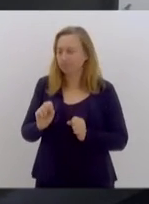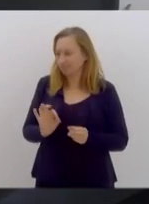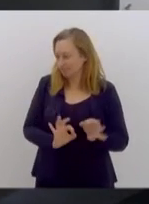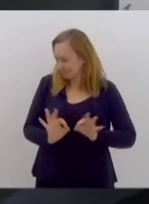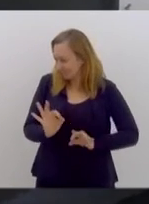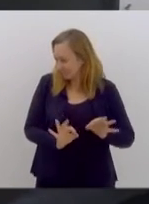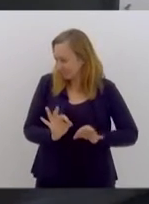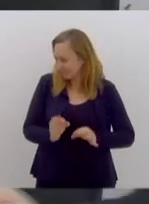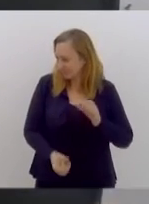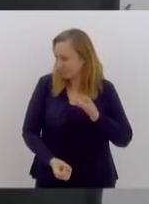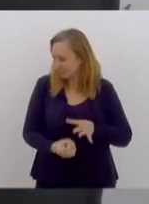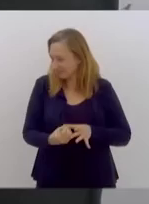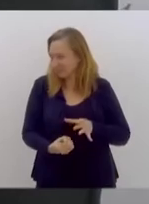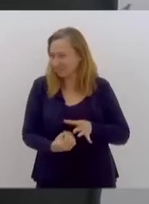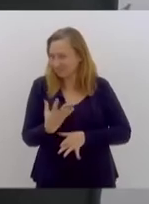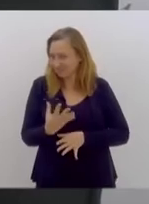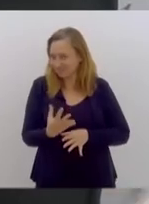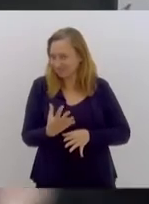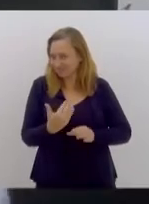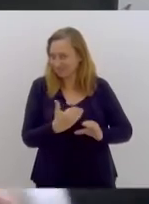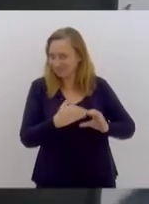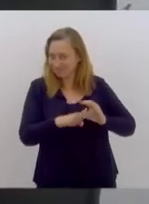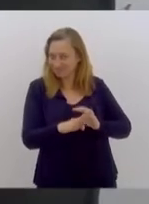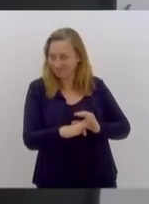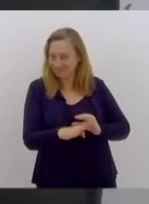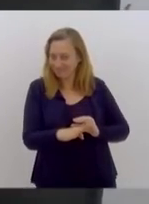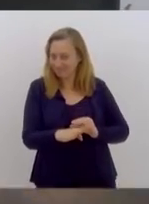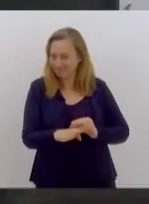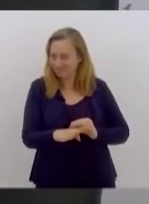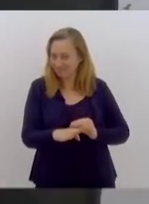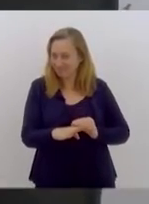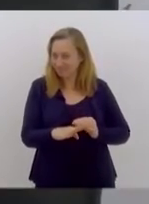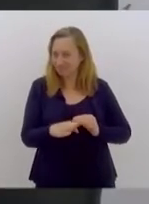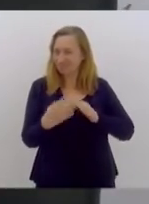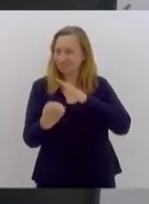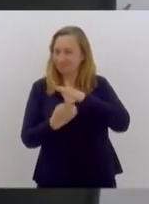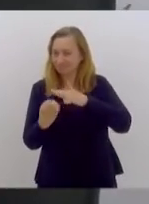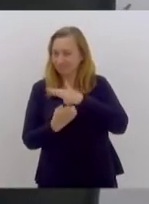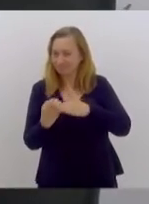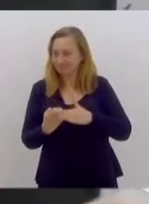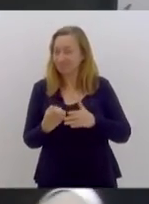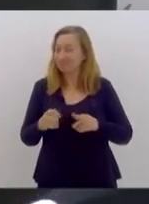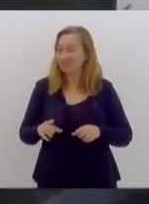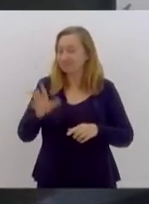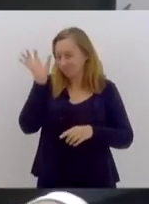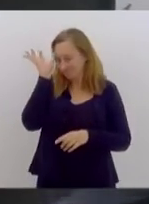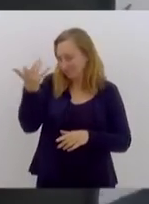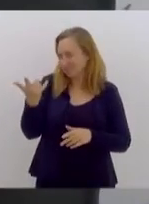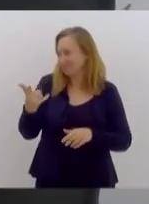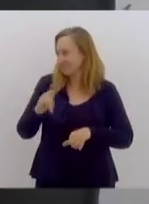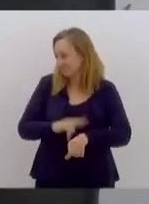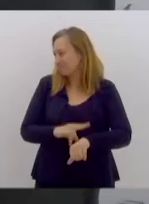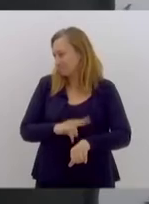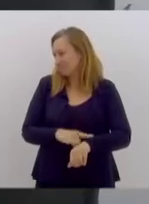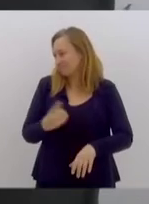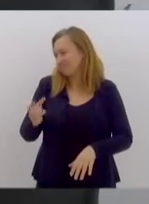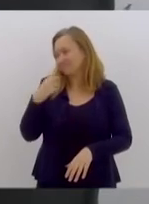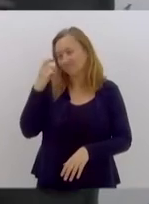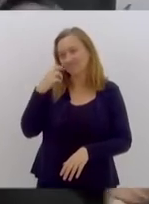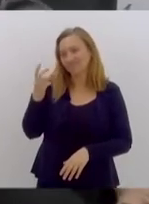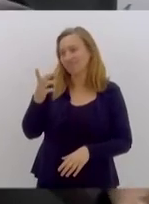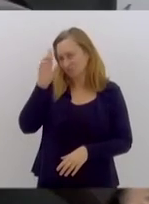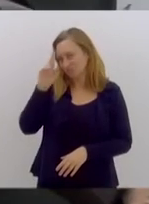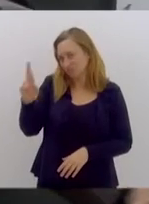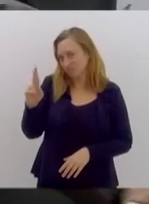para SuperVia sem custo de repente você pode me aproveitar sua sugestão e resolver a questão dos salientais que é uma vergonha né Eu só tomo remédio